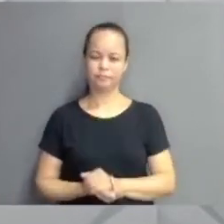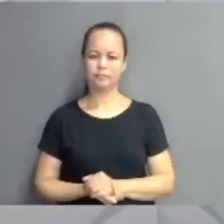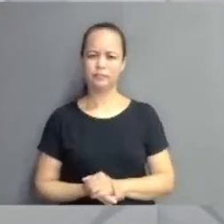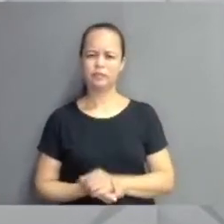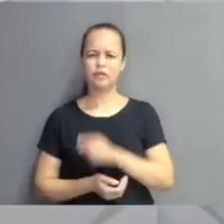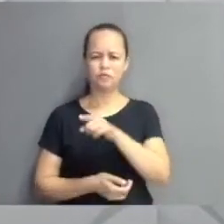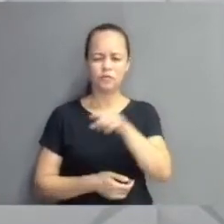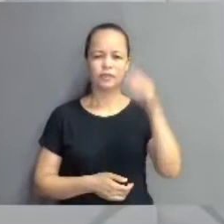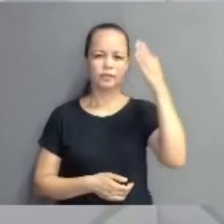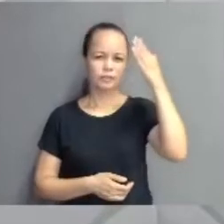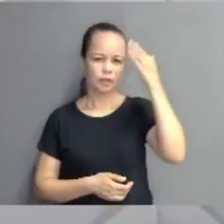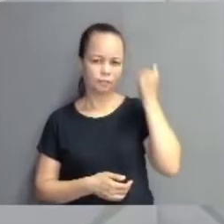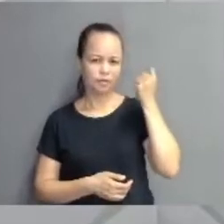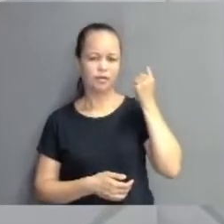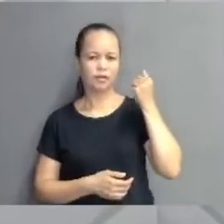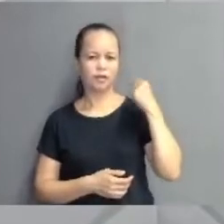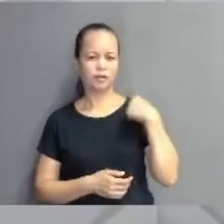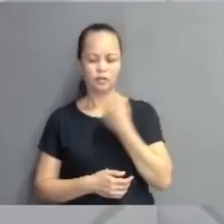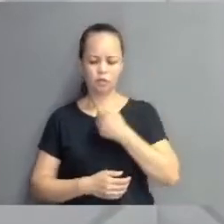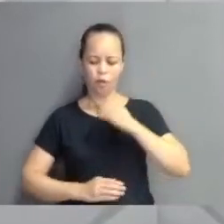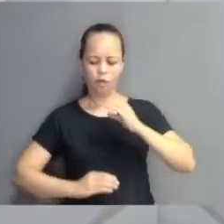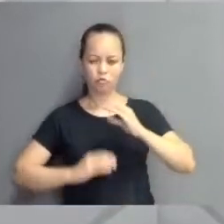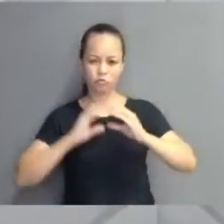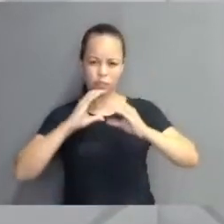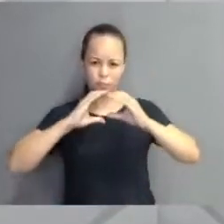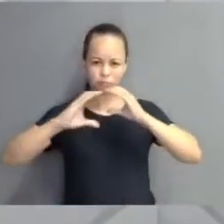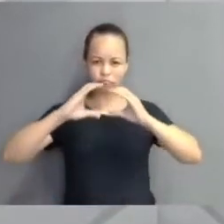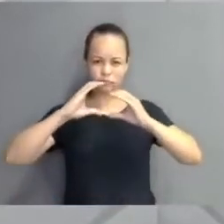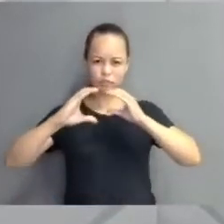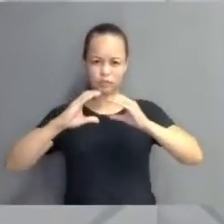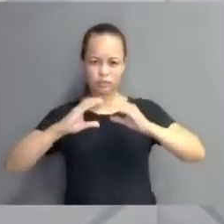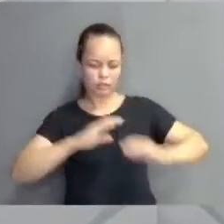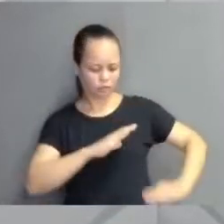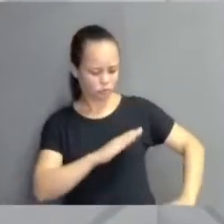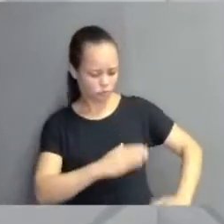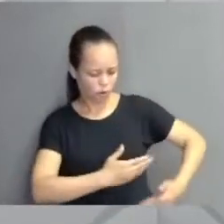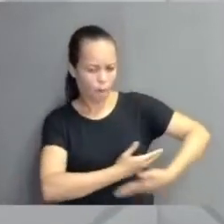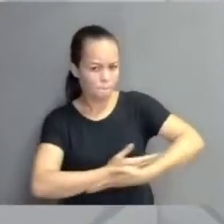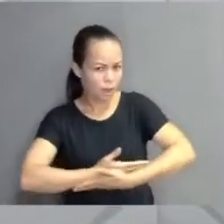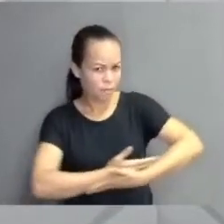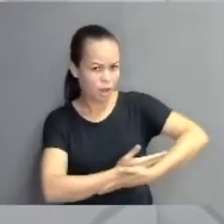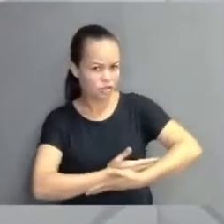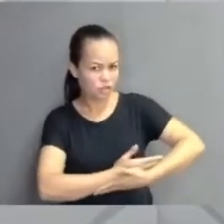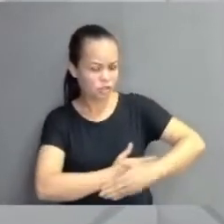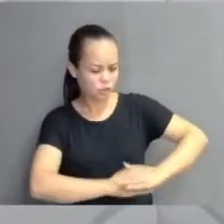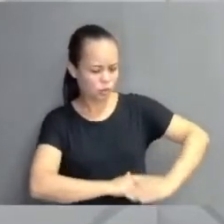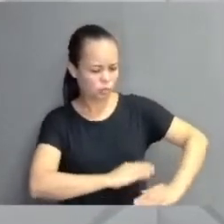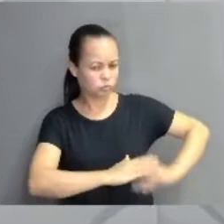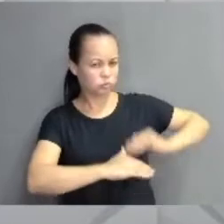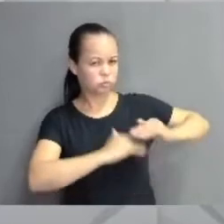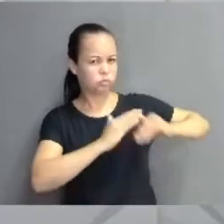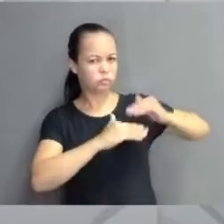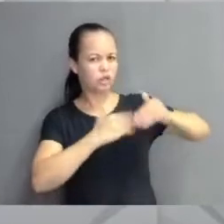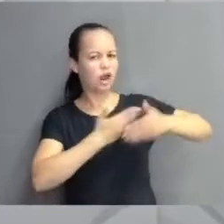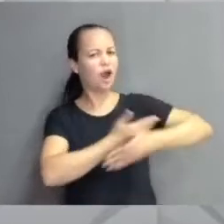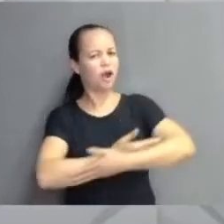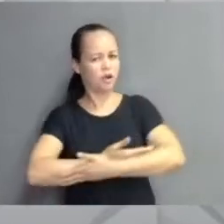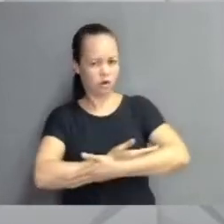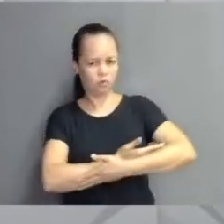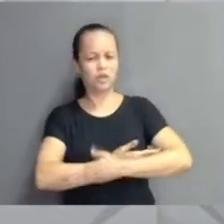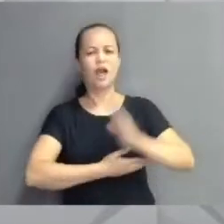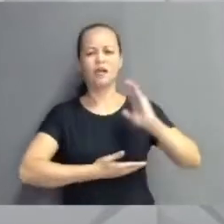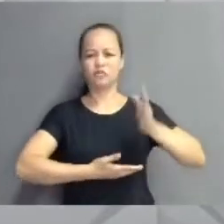comunicamos desde cedo e isso mesmo desde que você era um bebezinho no colo da sua mãe